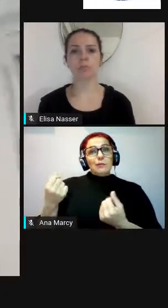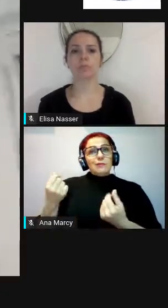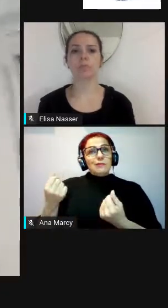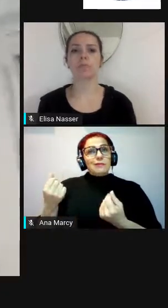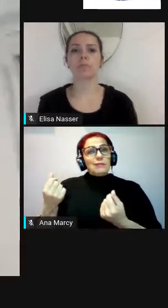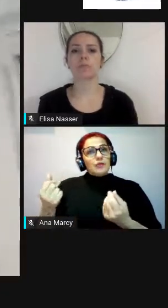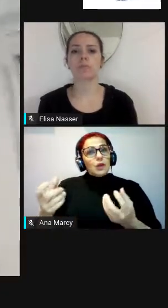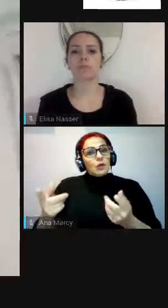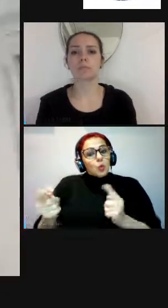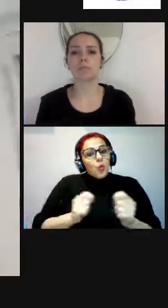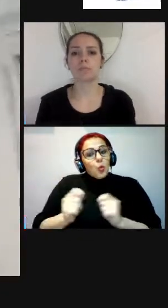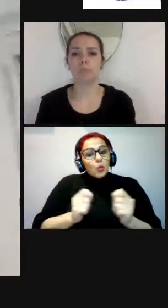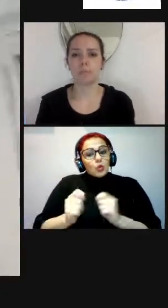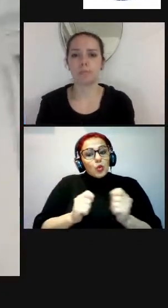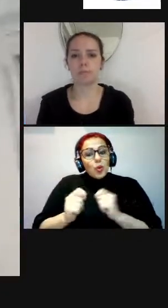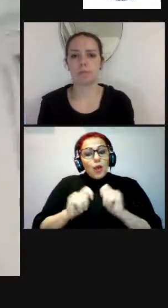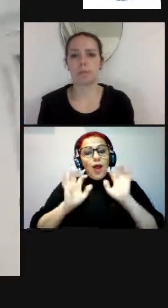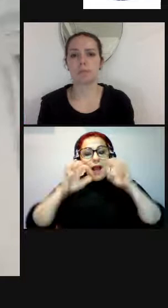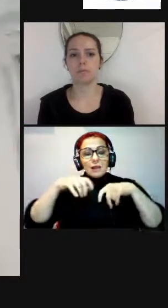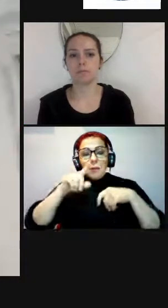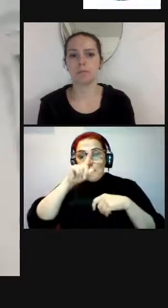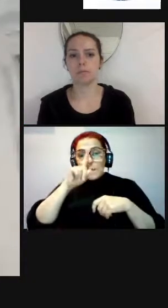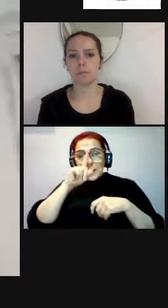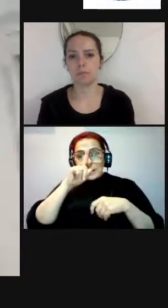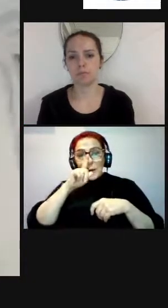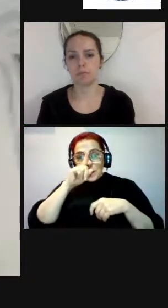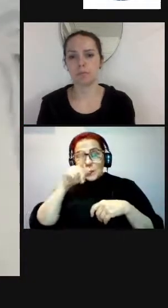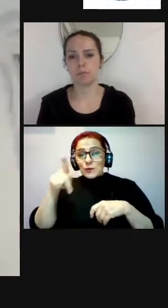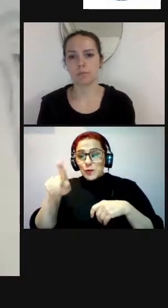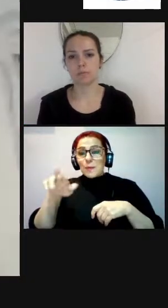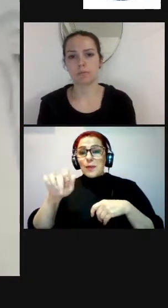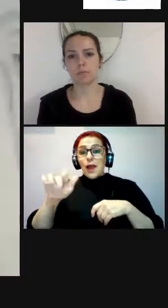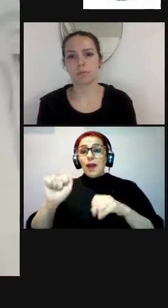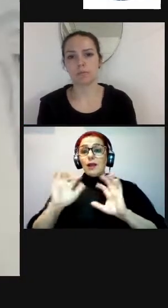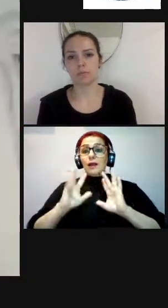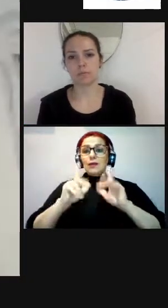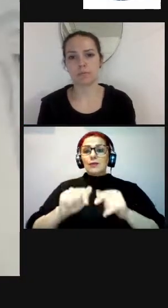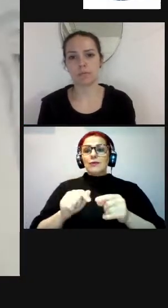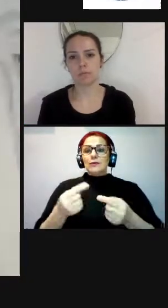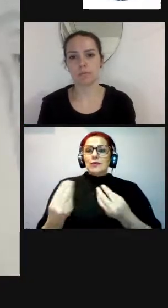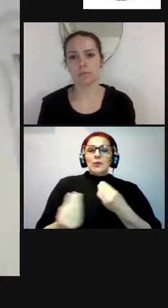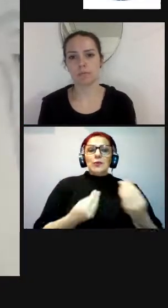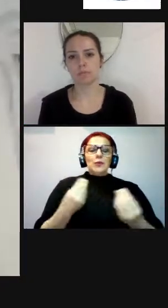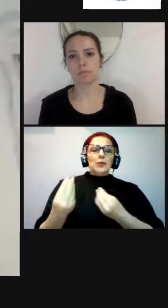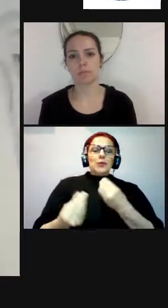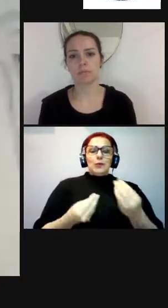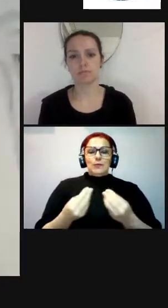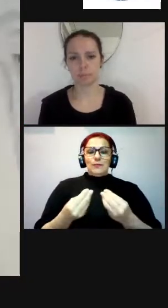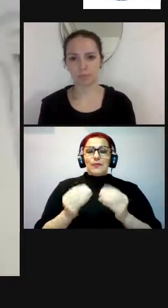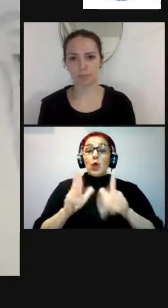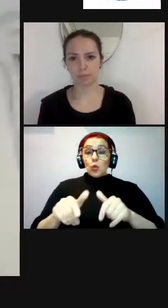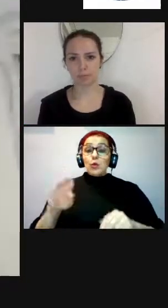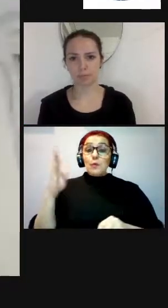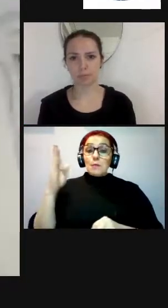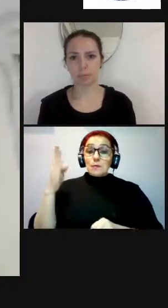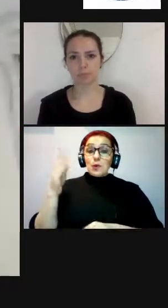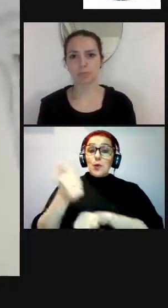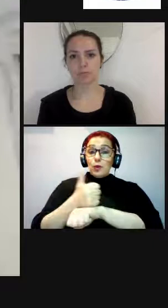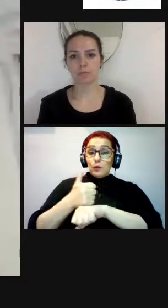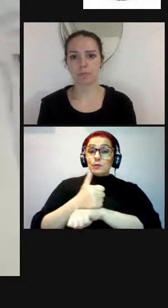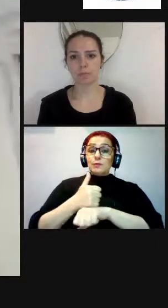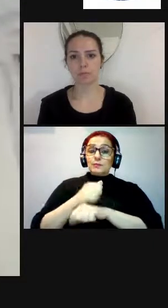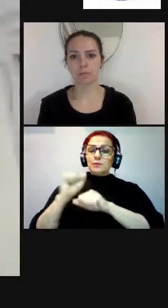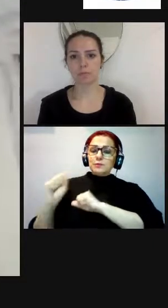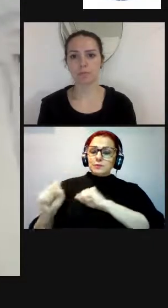né como controle de pragas a gente sempre falava em nossa cara se outros biólogos soubesse que existe uma possibilidade né gente